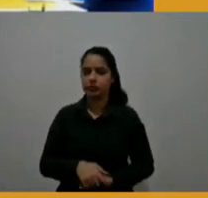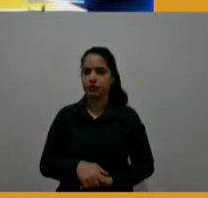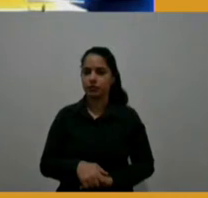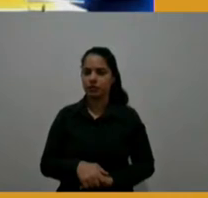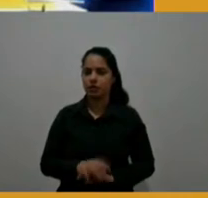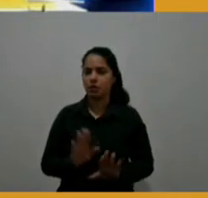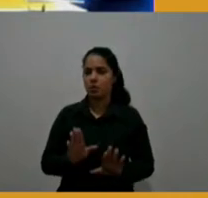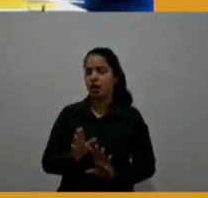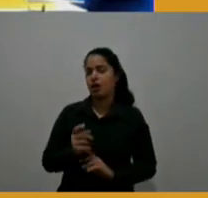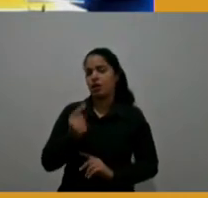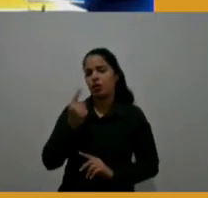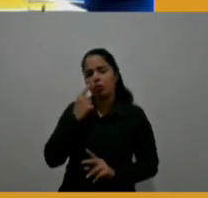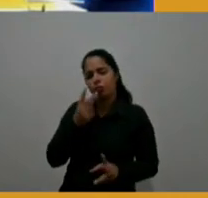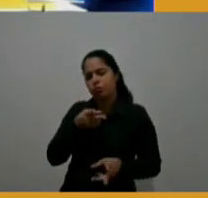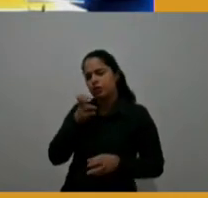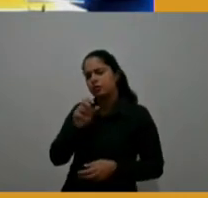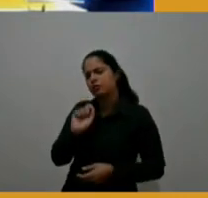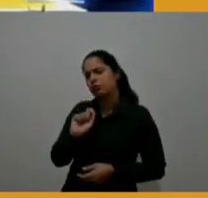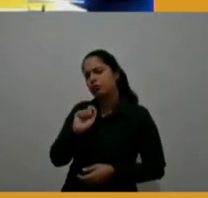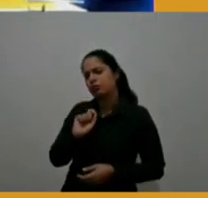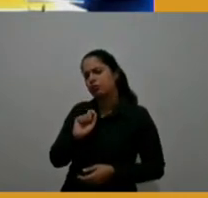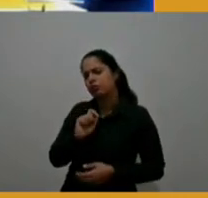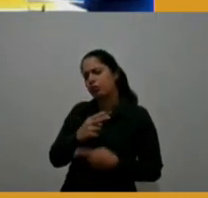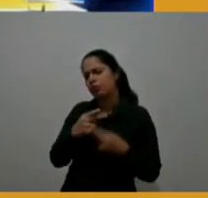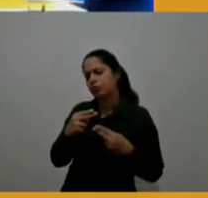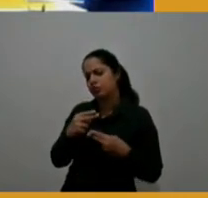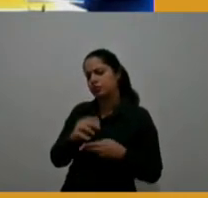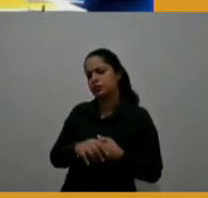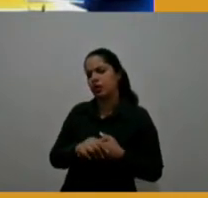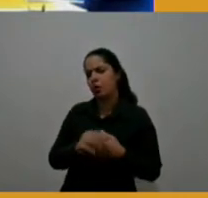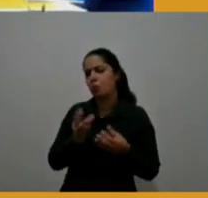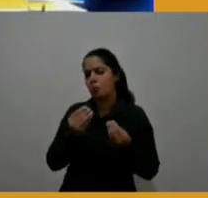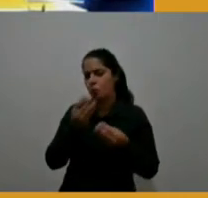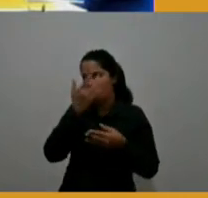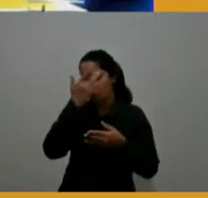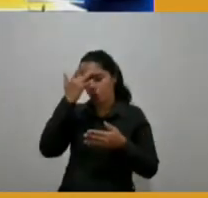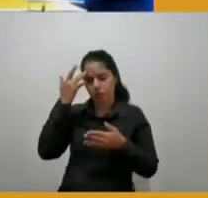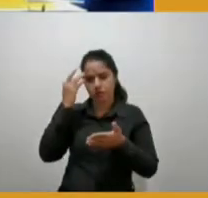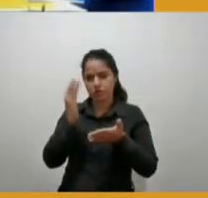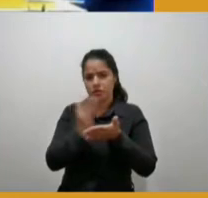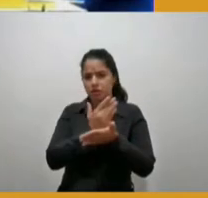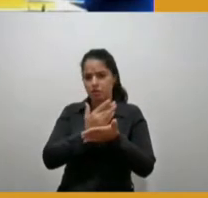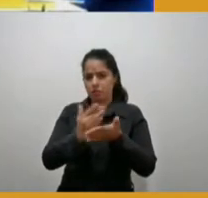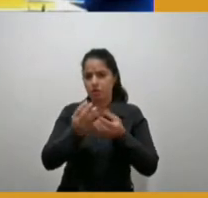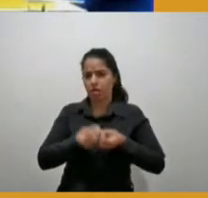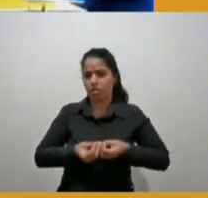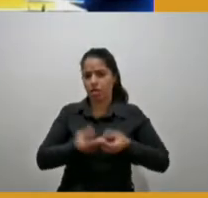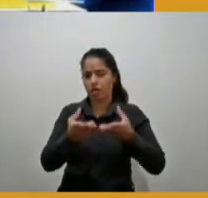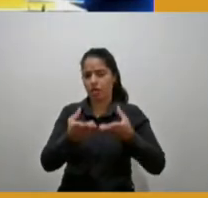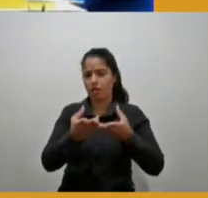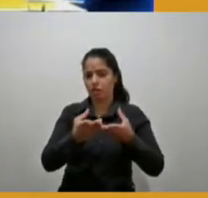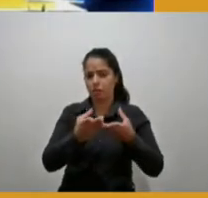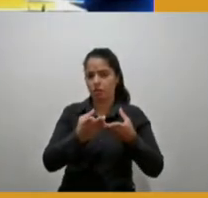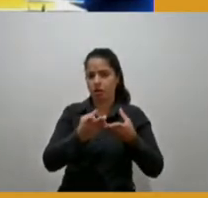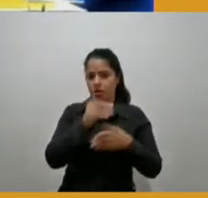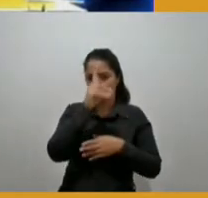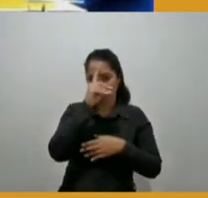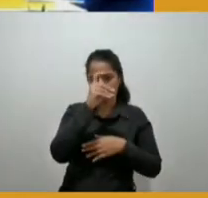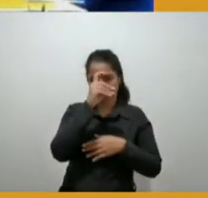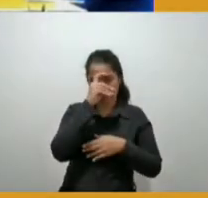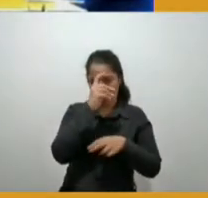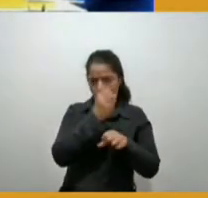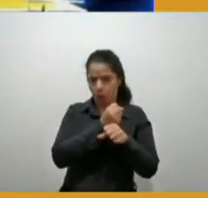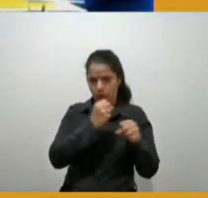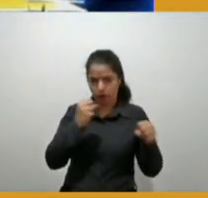algo curioso. Muitos fizeram doações para grandes hospitais. Na verdade, está fazendo doação para si